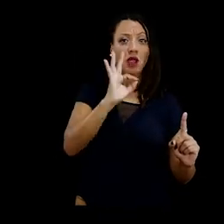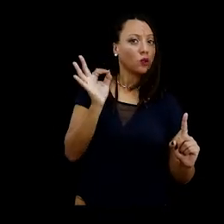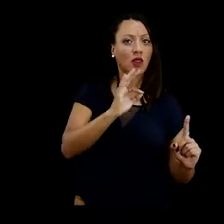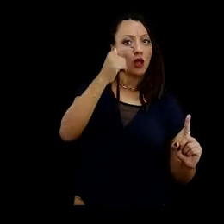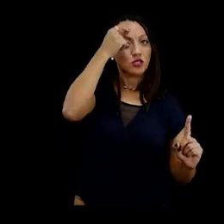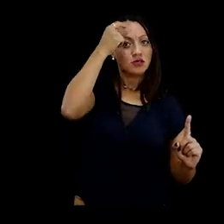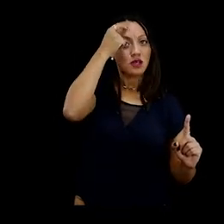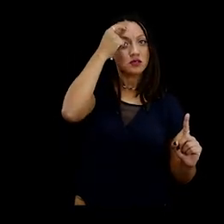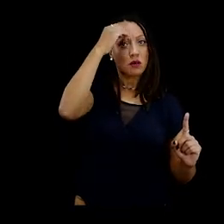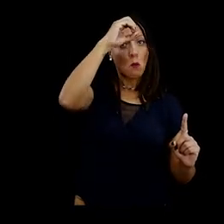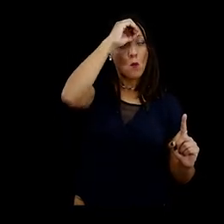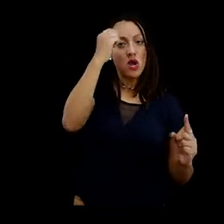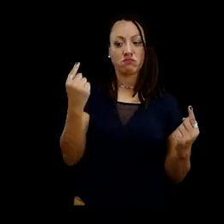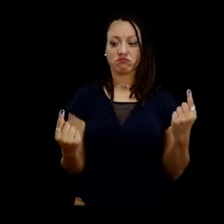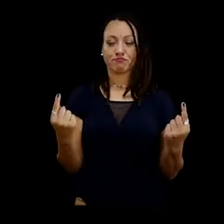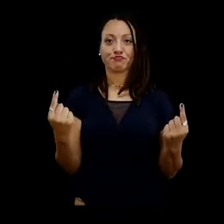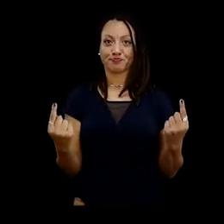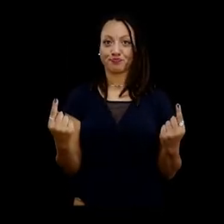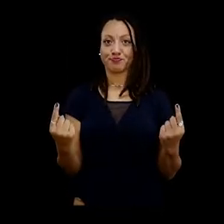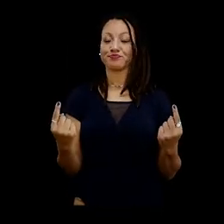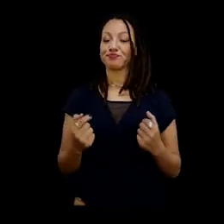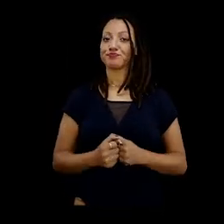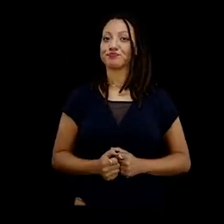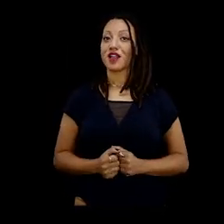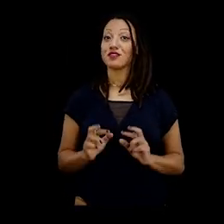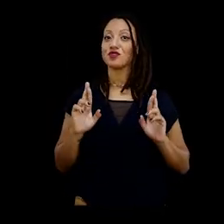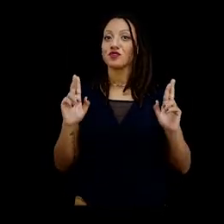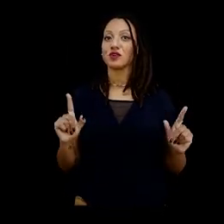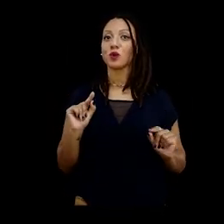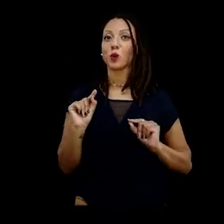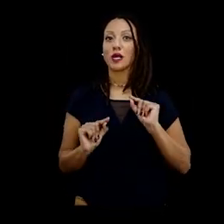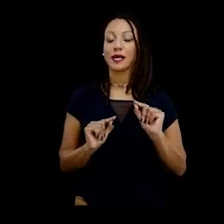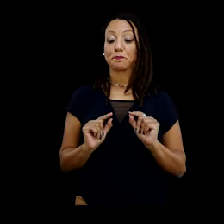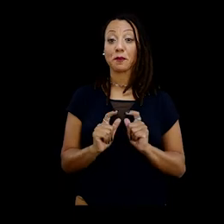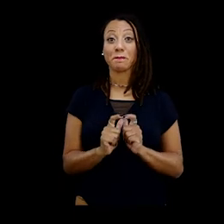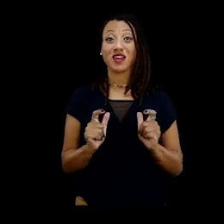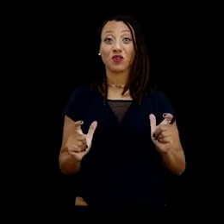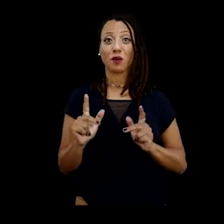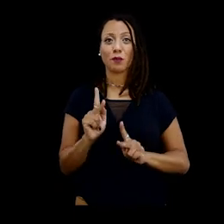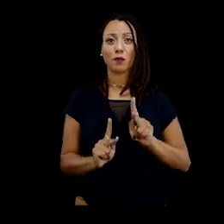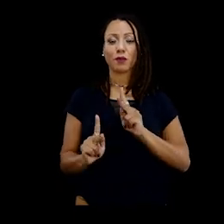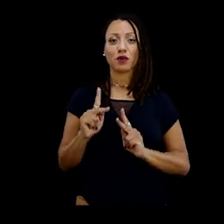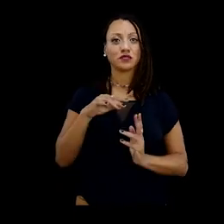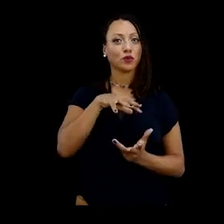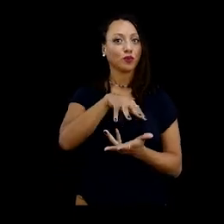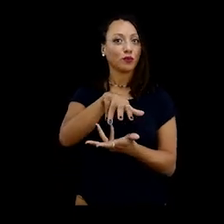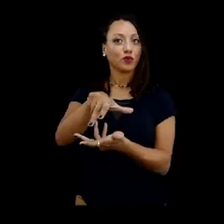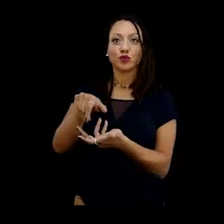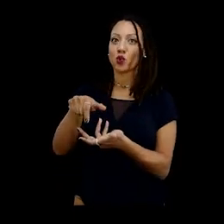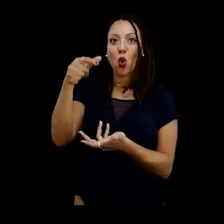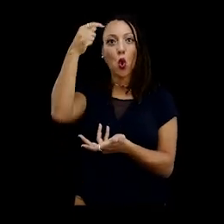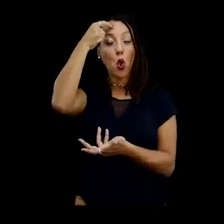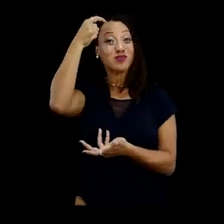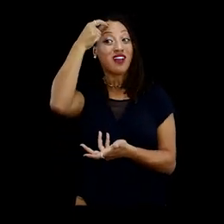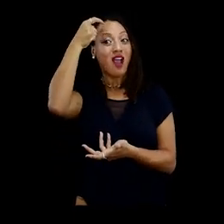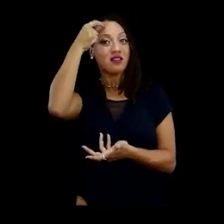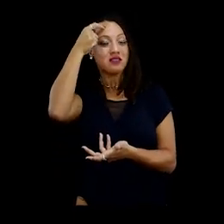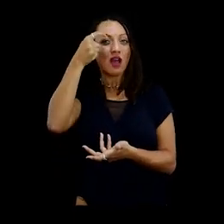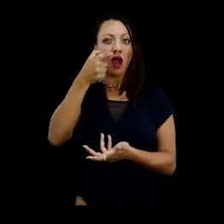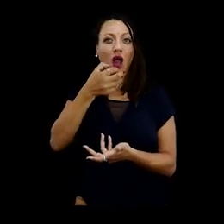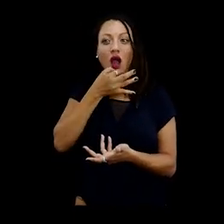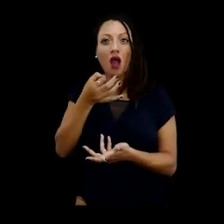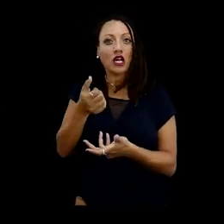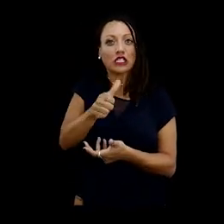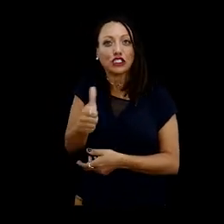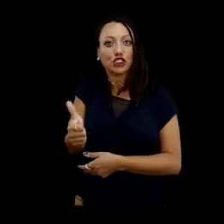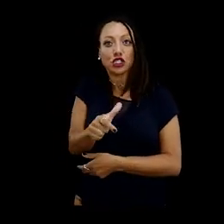A diferença é a seguinte: a maioria da população mundial não tem consciência crítica. Por quê? Porque tem